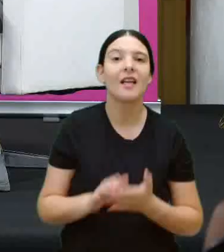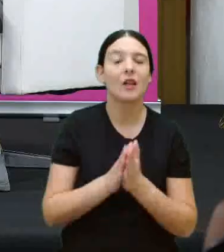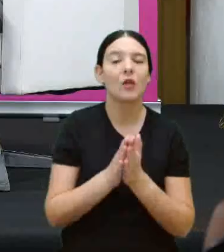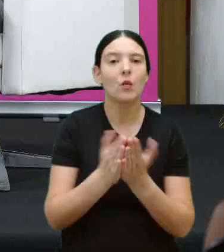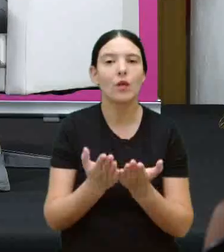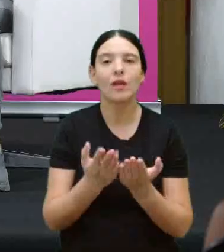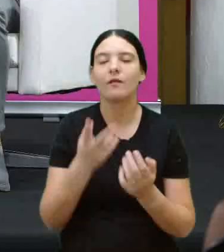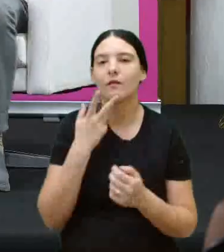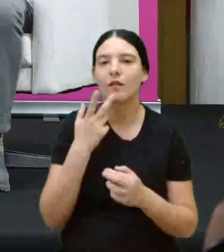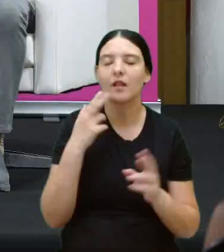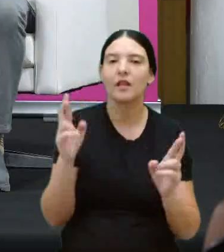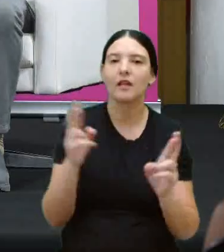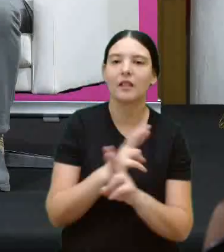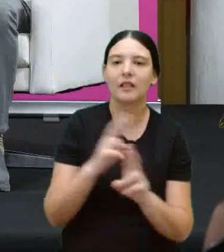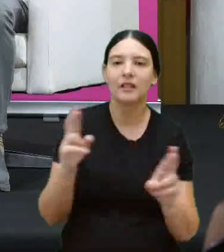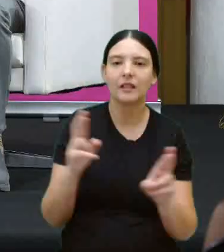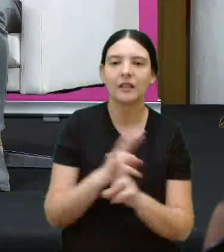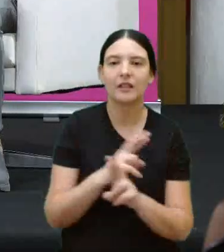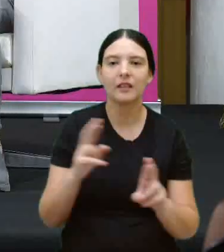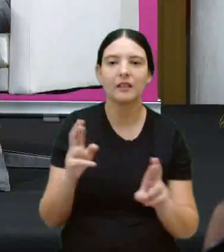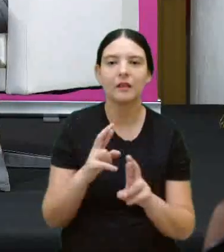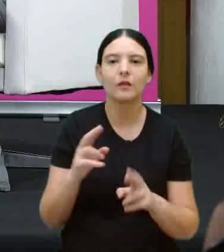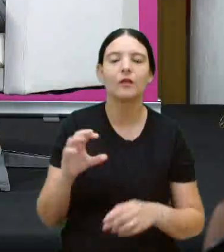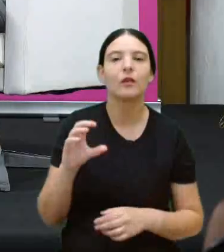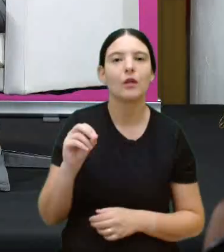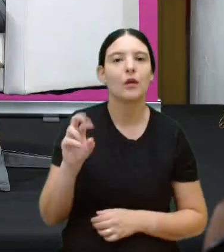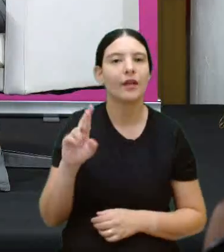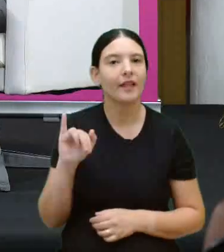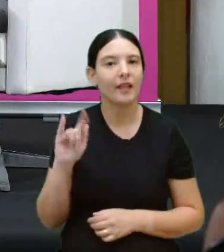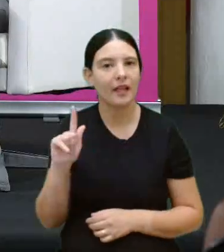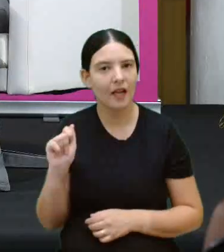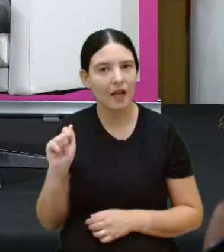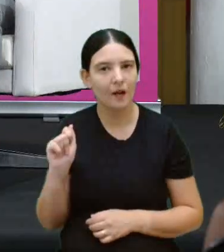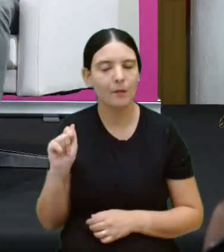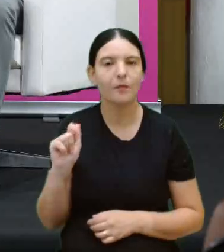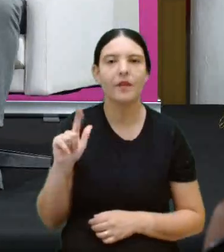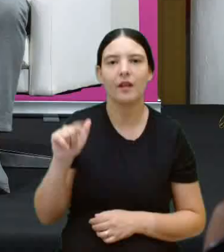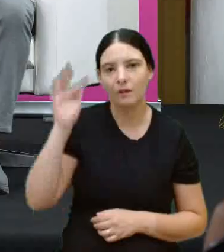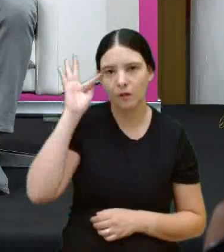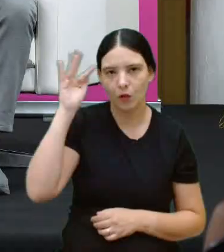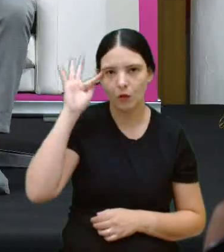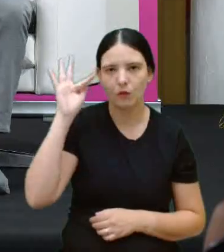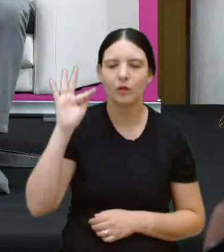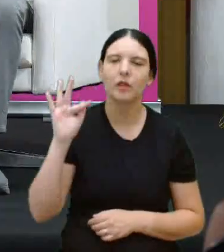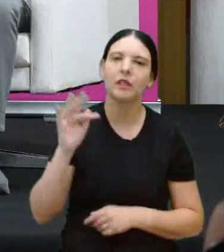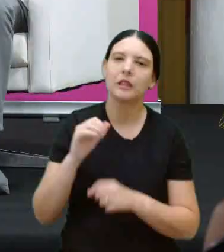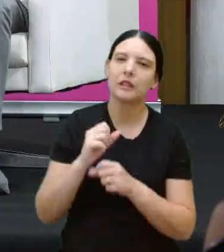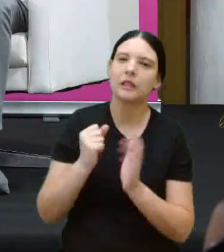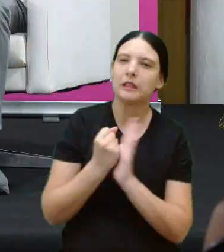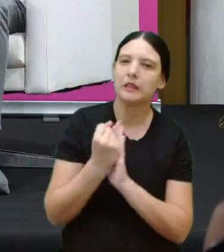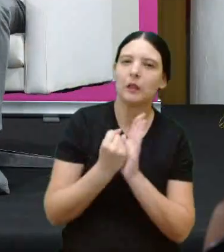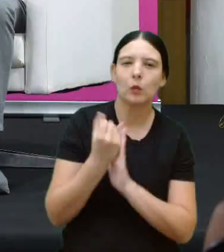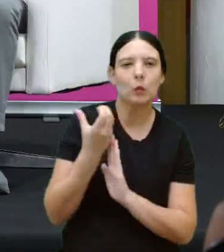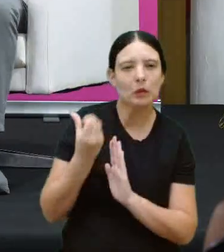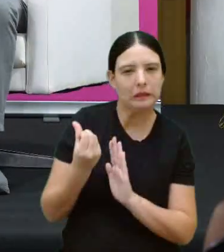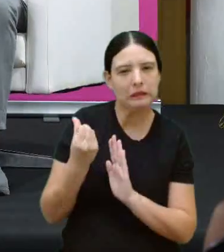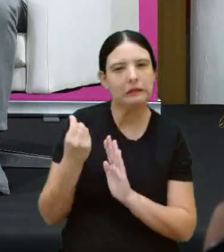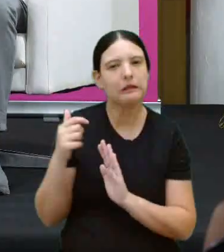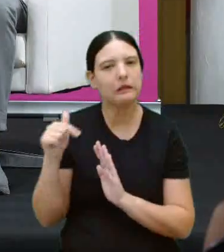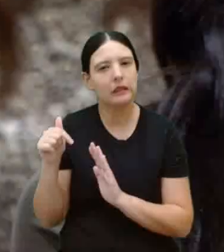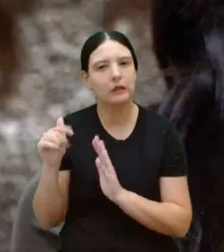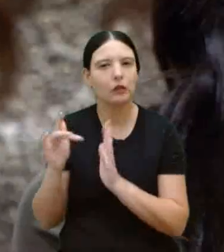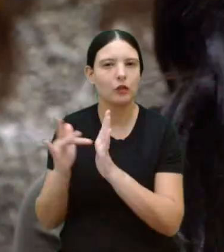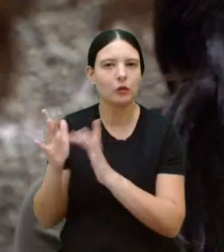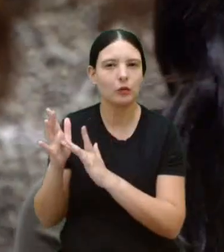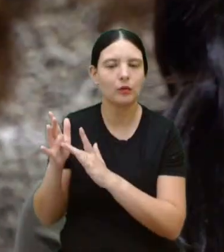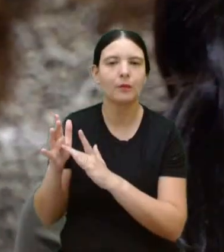relação... O Orumilá é um filósofo que viveu por volta do século VI, VII a.C., como diz a Sophie Oluolê, e